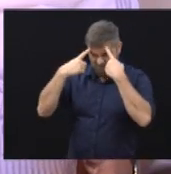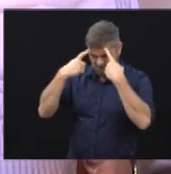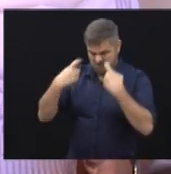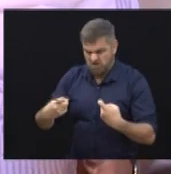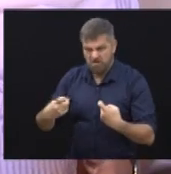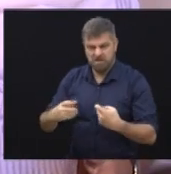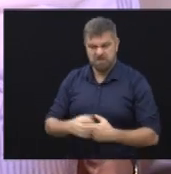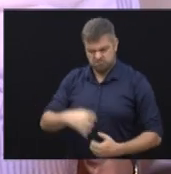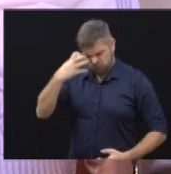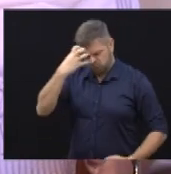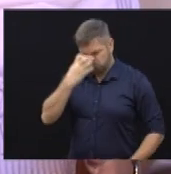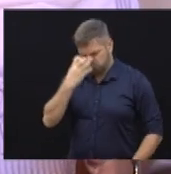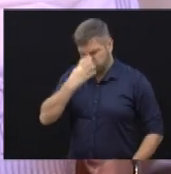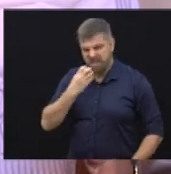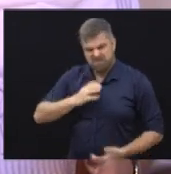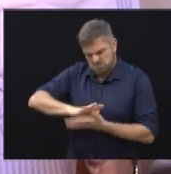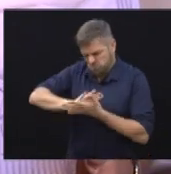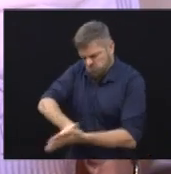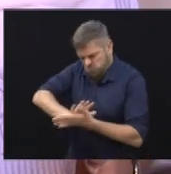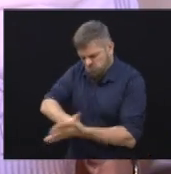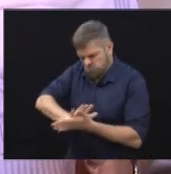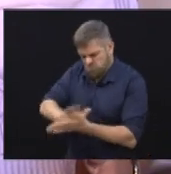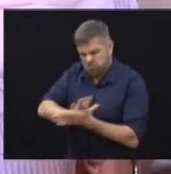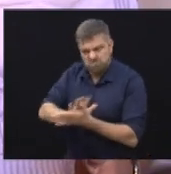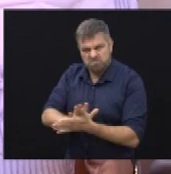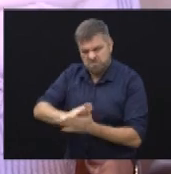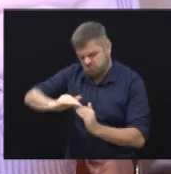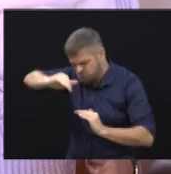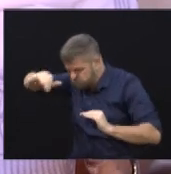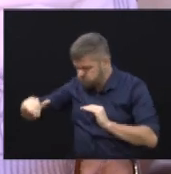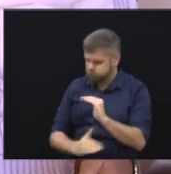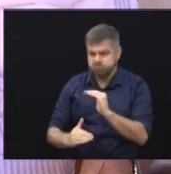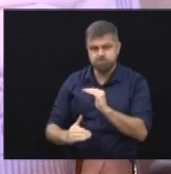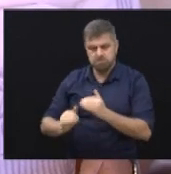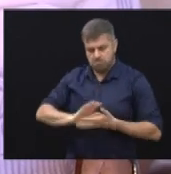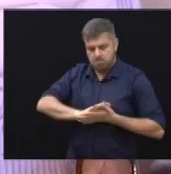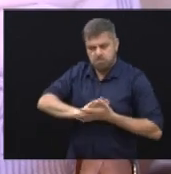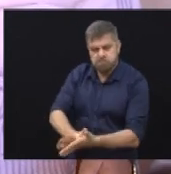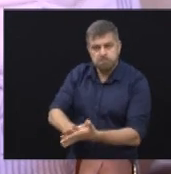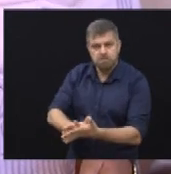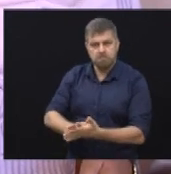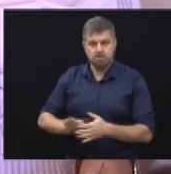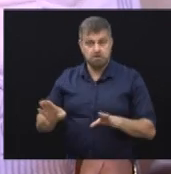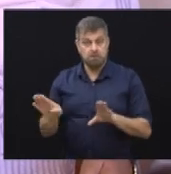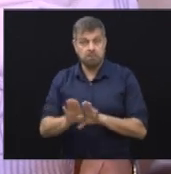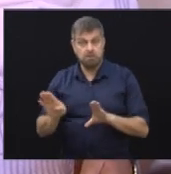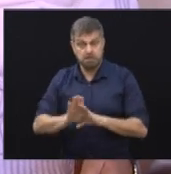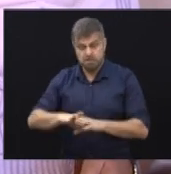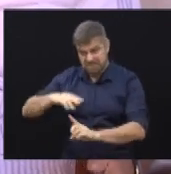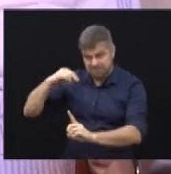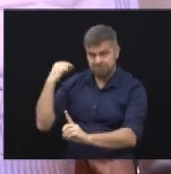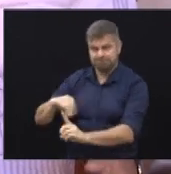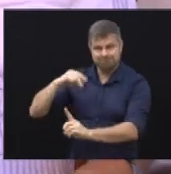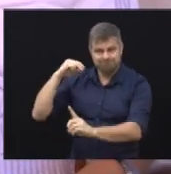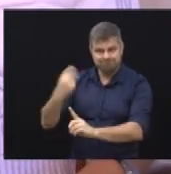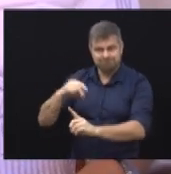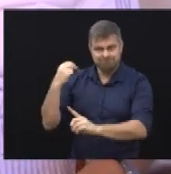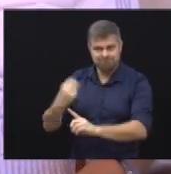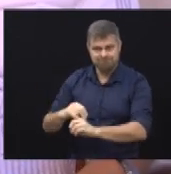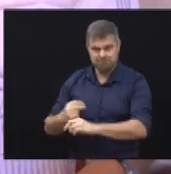forma violenta, né? Às vezes humilhando, menosprezando, ou mesmo